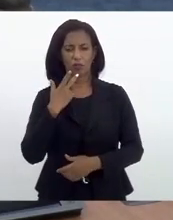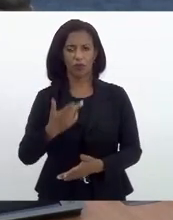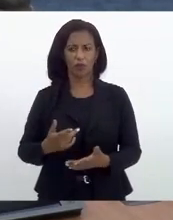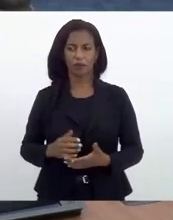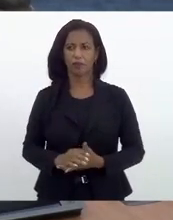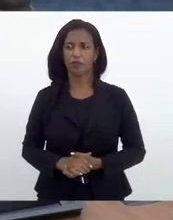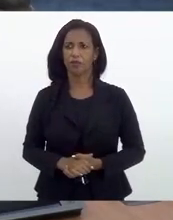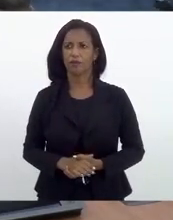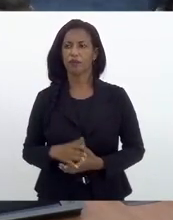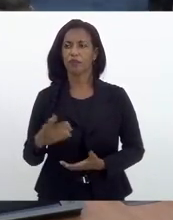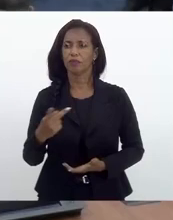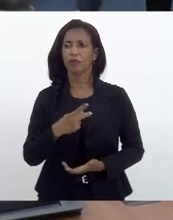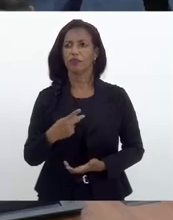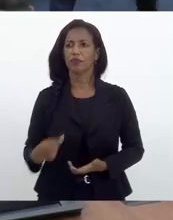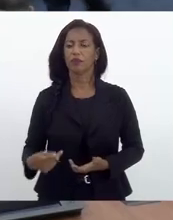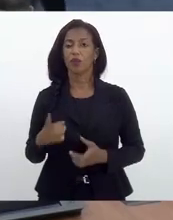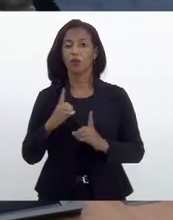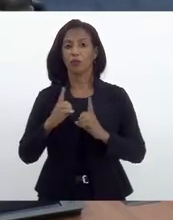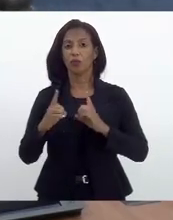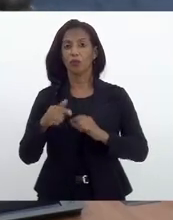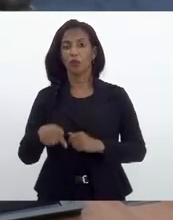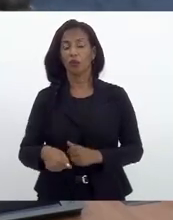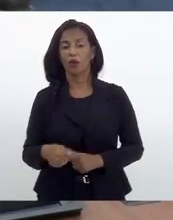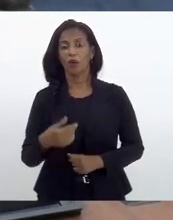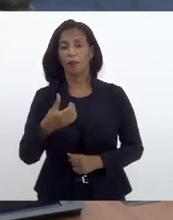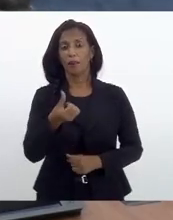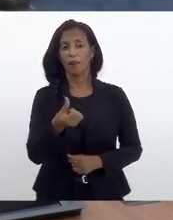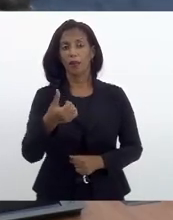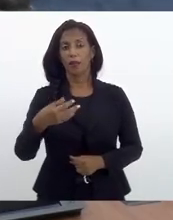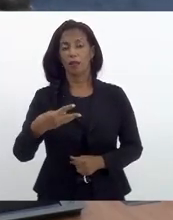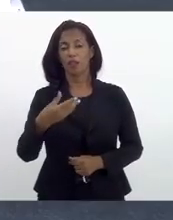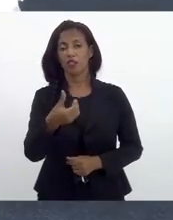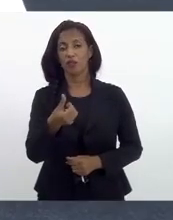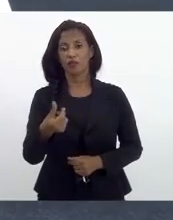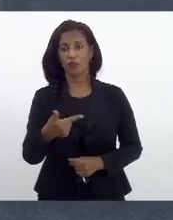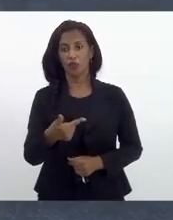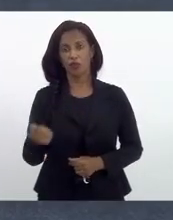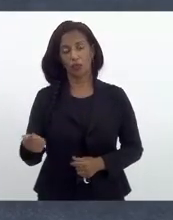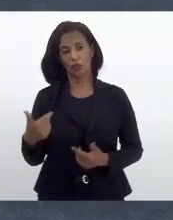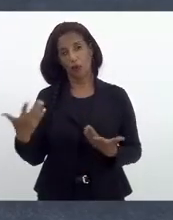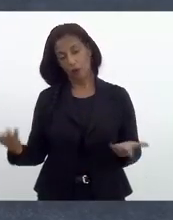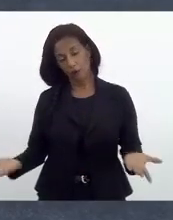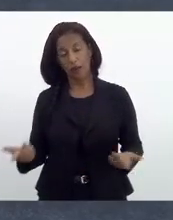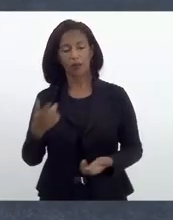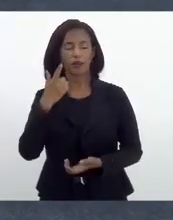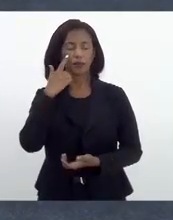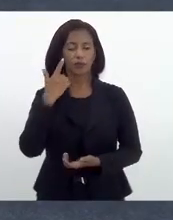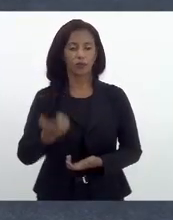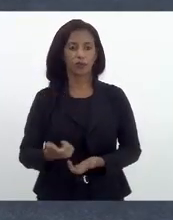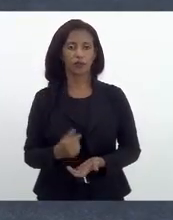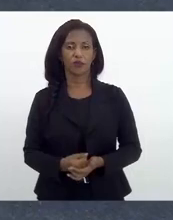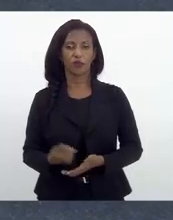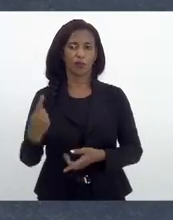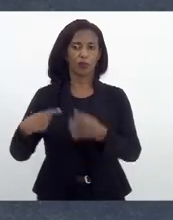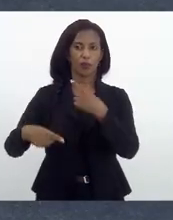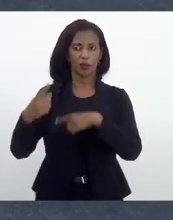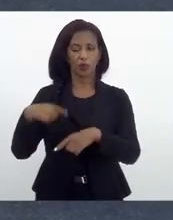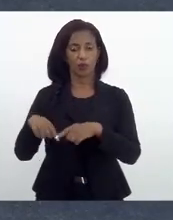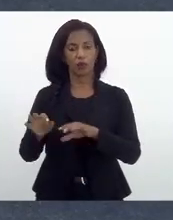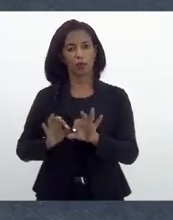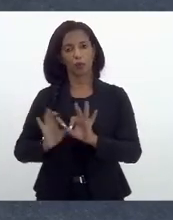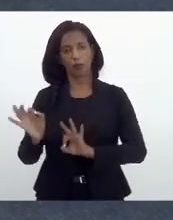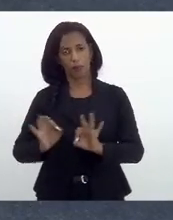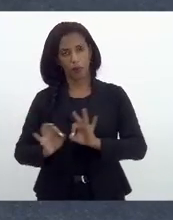senhor presidente vou discutir aqui o 63 de 2021 óbvio que a gente viu que retornou a outro